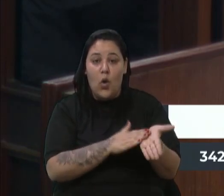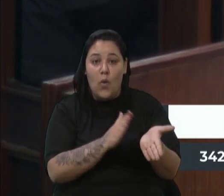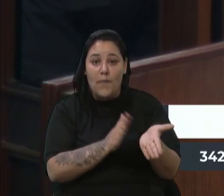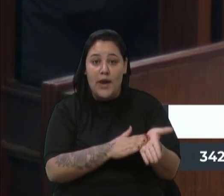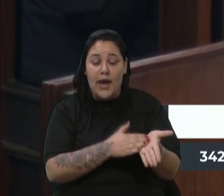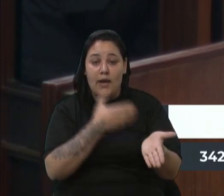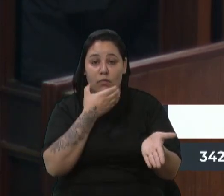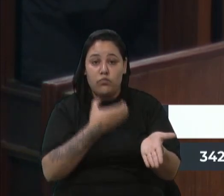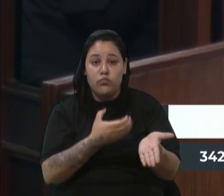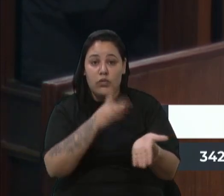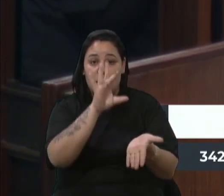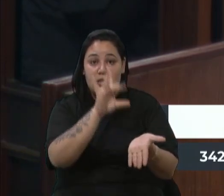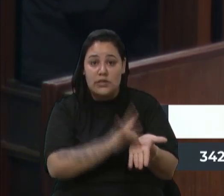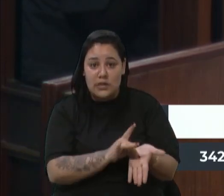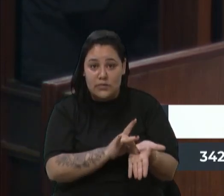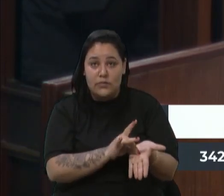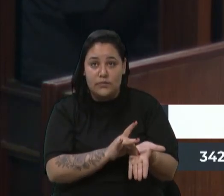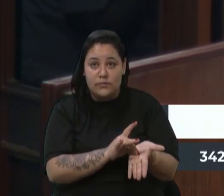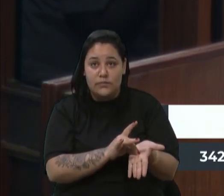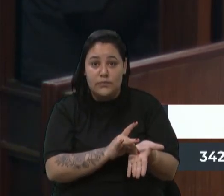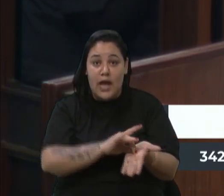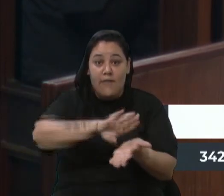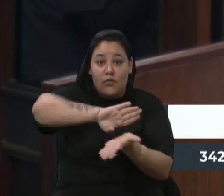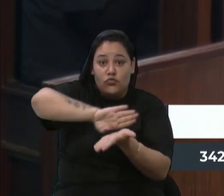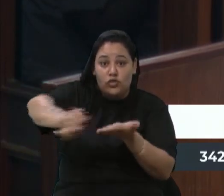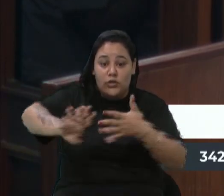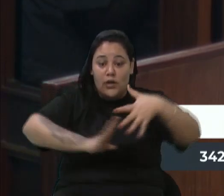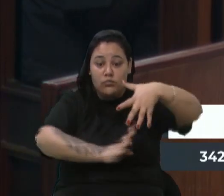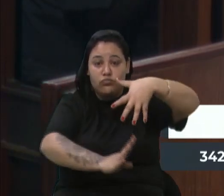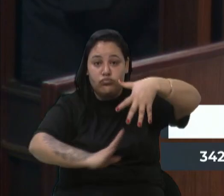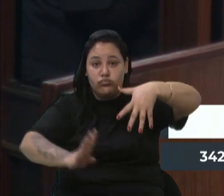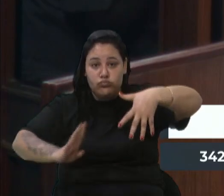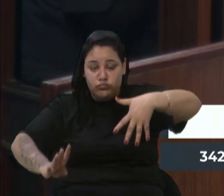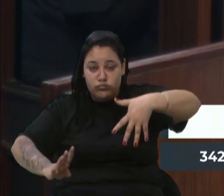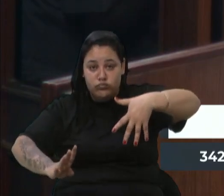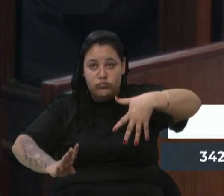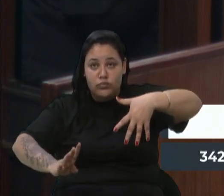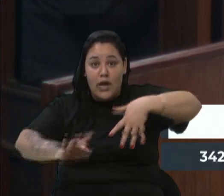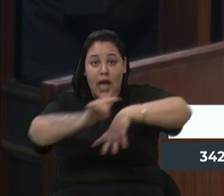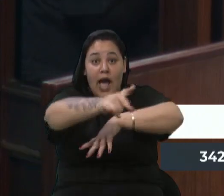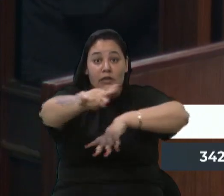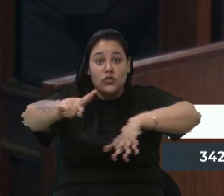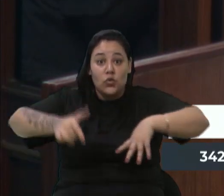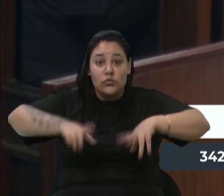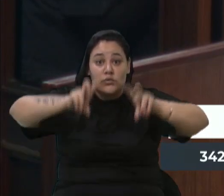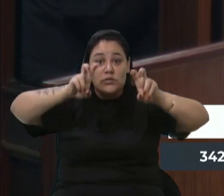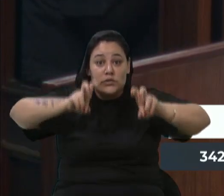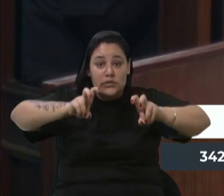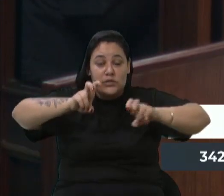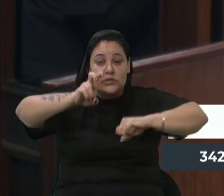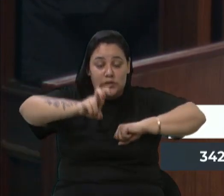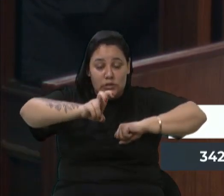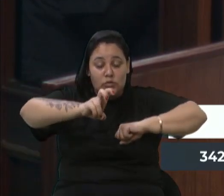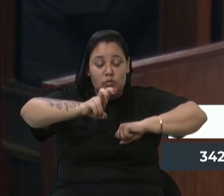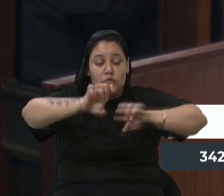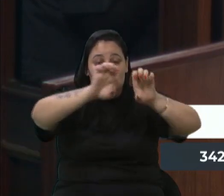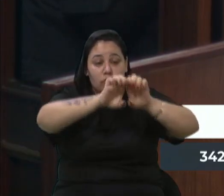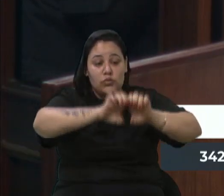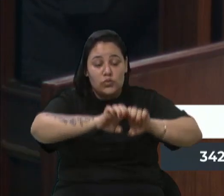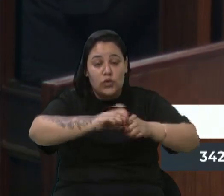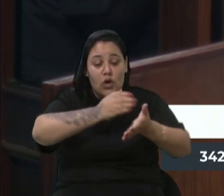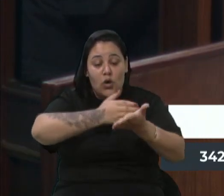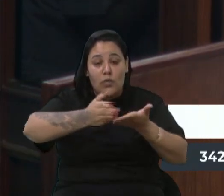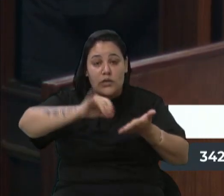com a desativação da praça de pedágio no município. As demais 5 estruturas serão instaladas em janeiro e poderão